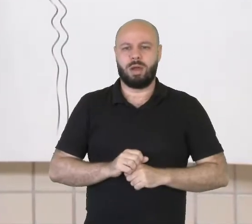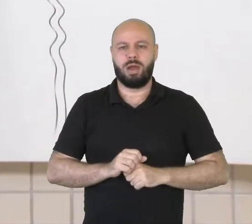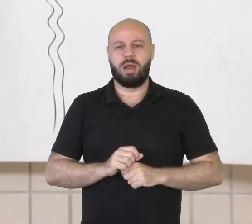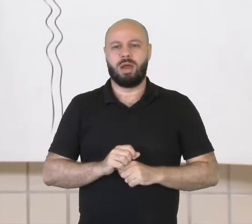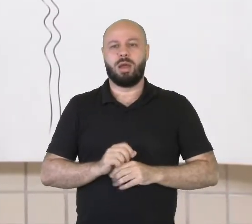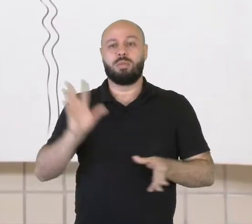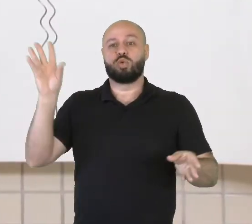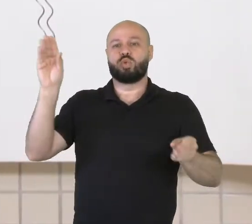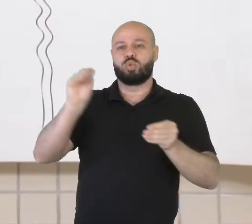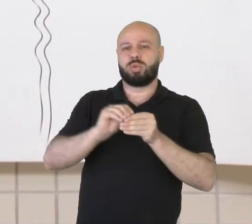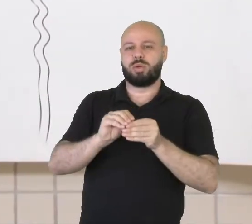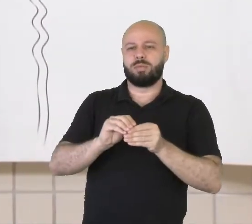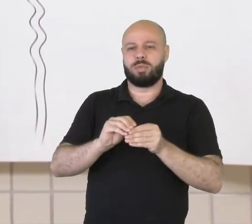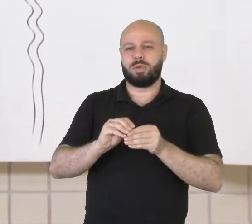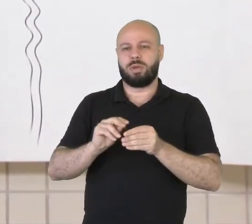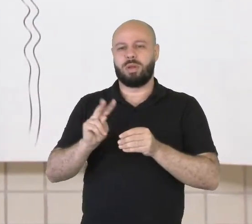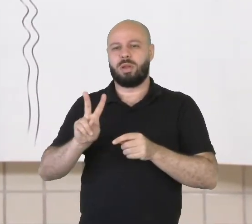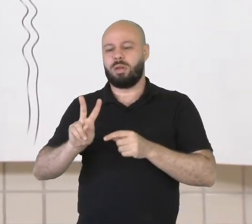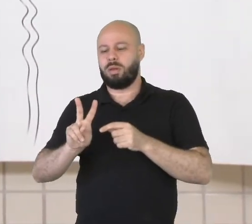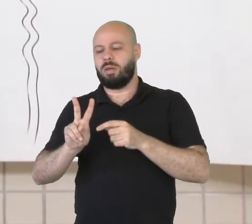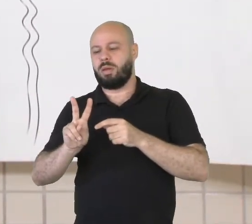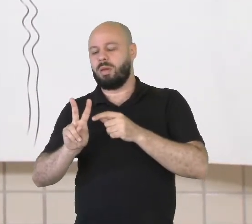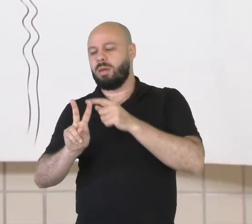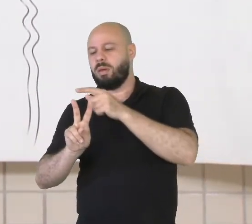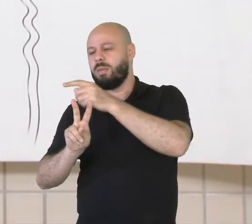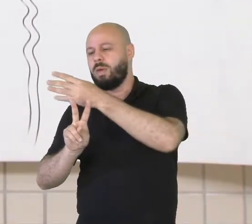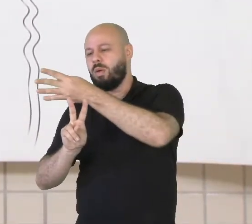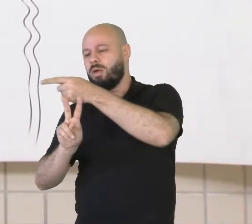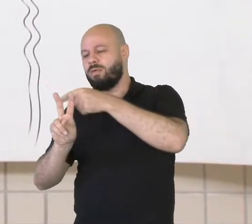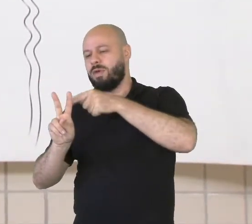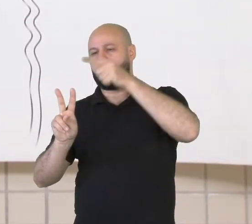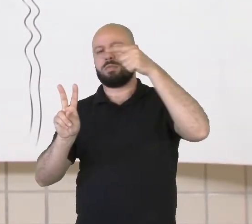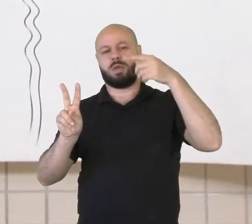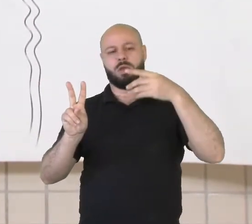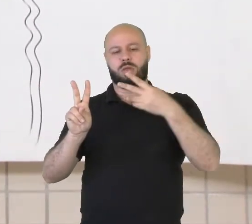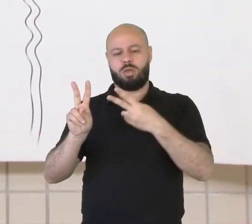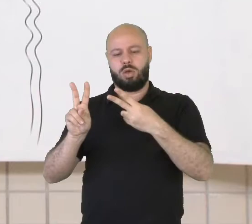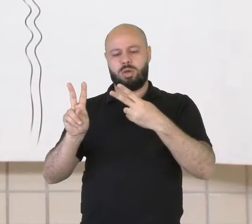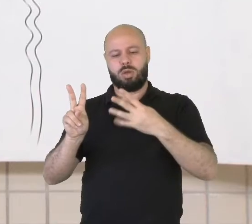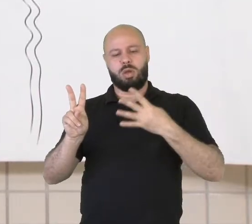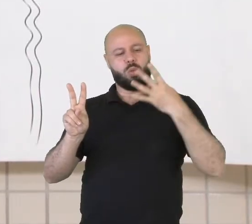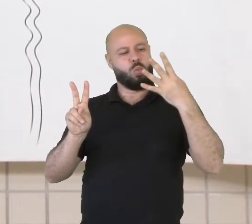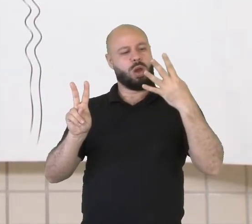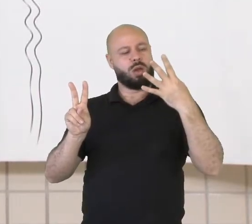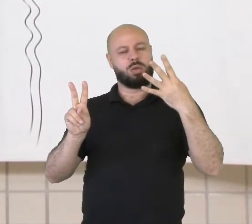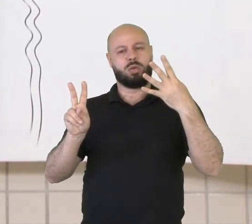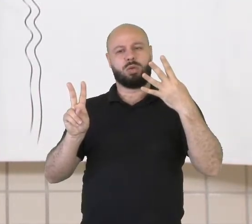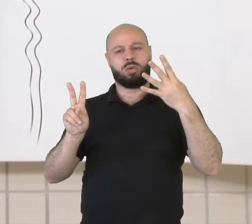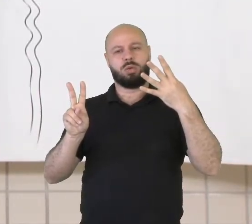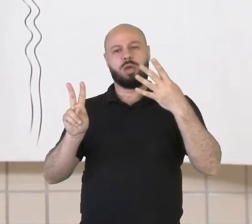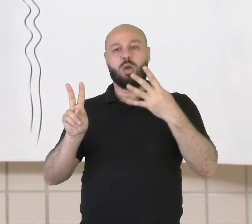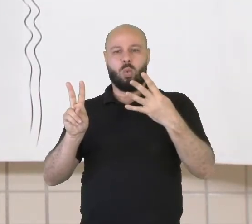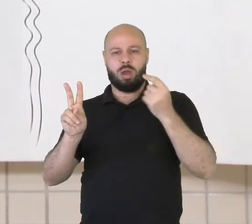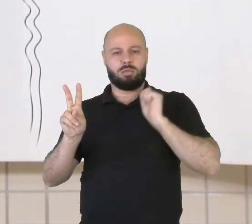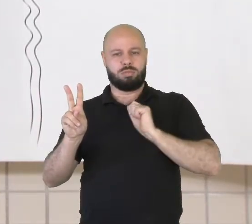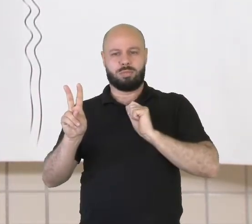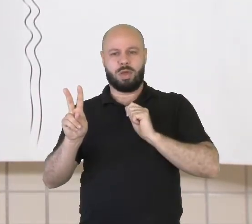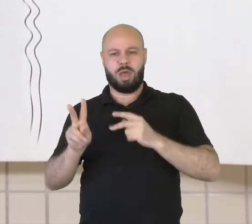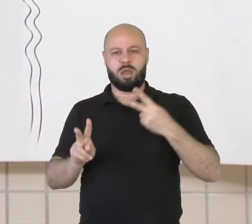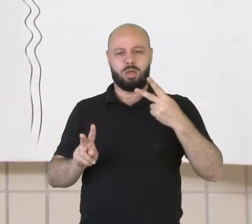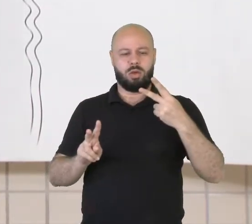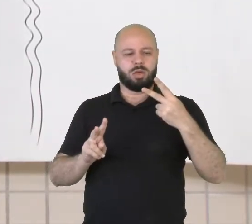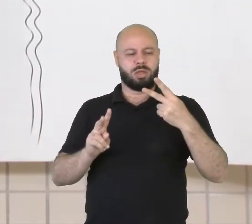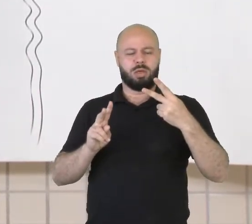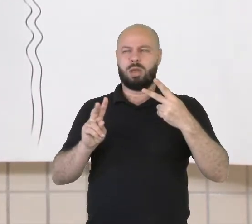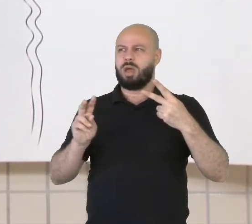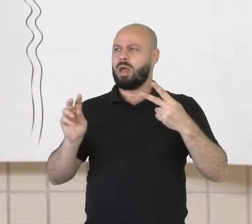seria 2. Esse expoente vira numerador e o índice vira denominador. 4 divide por 4